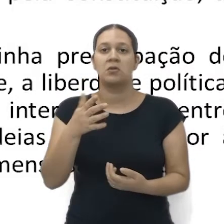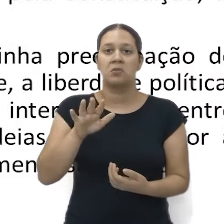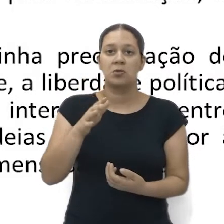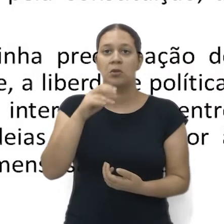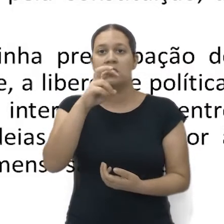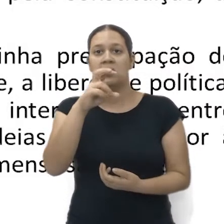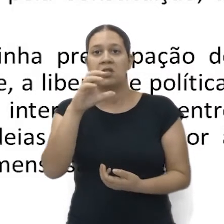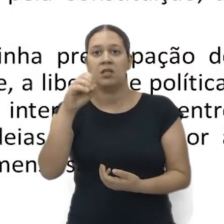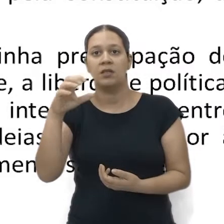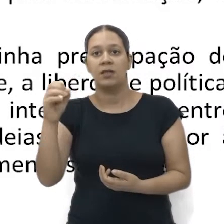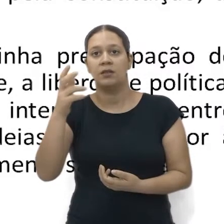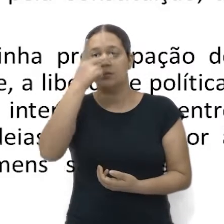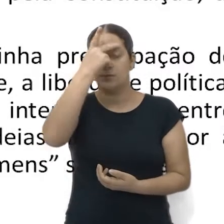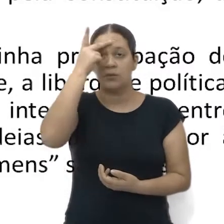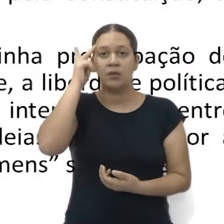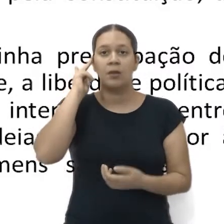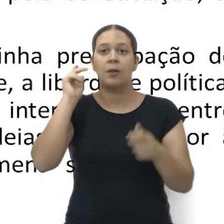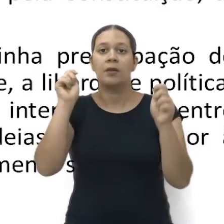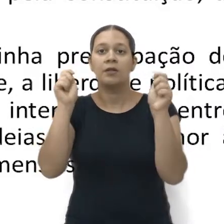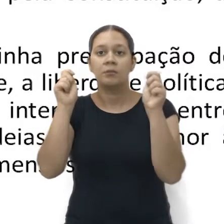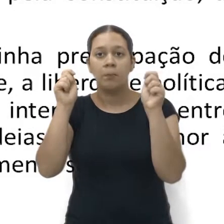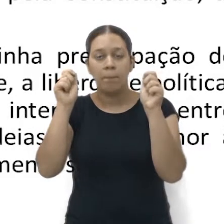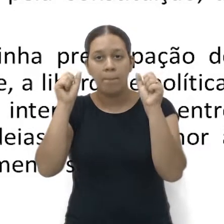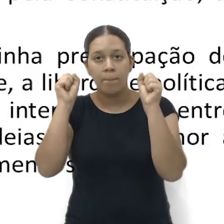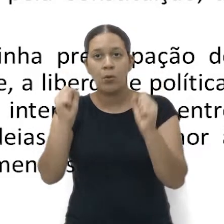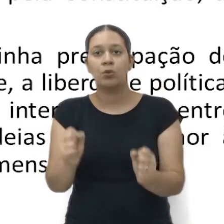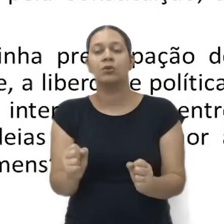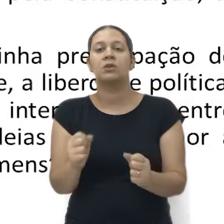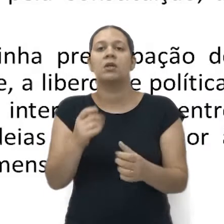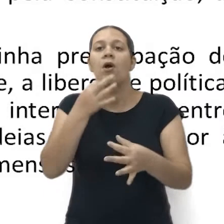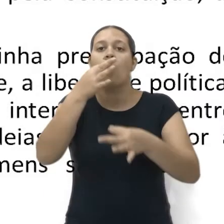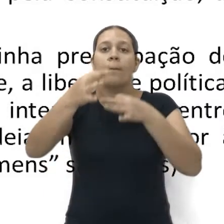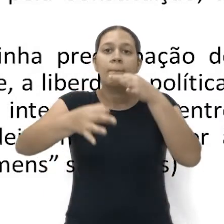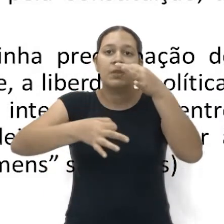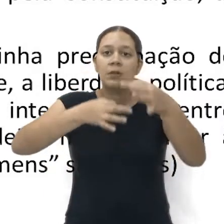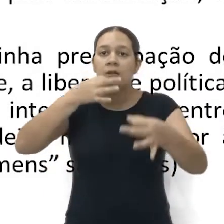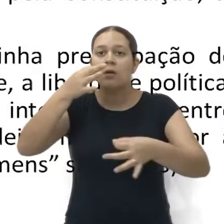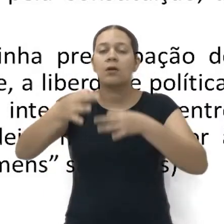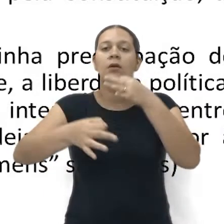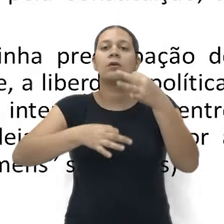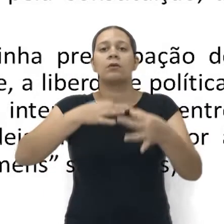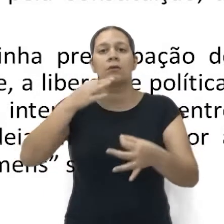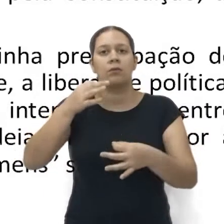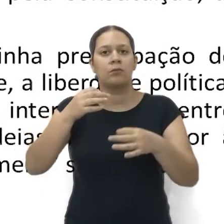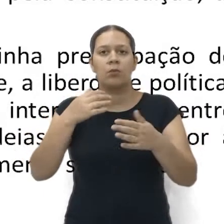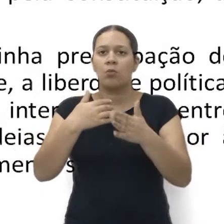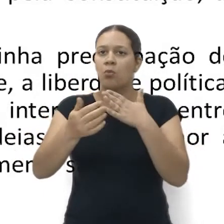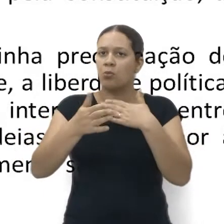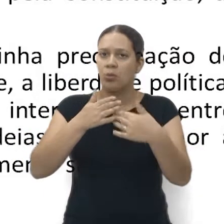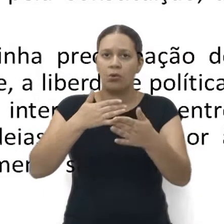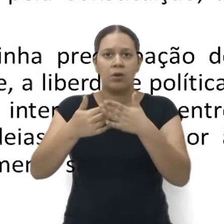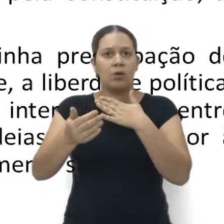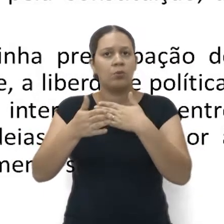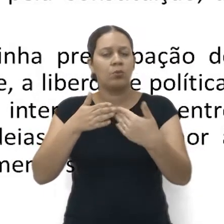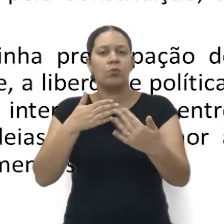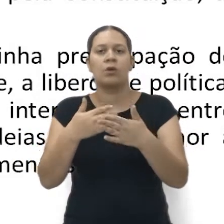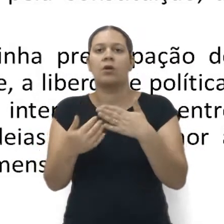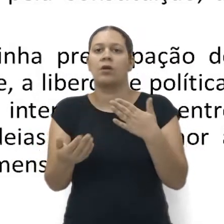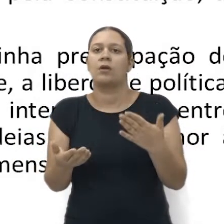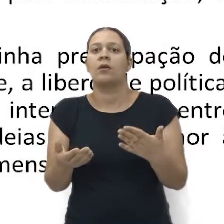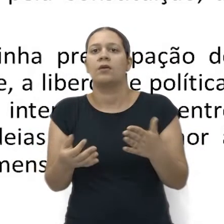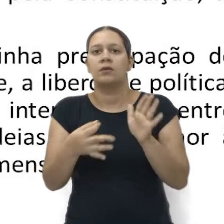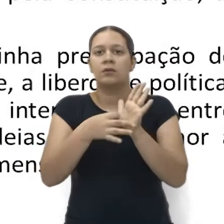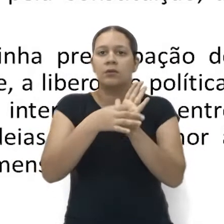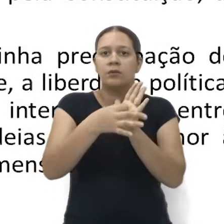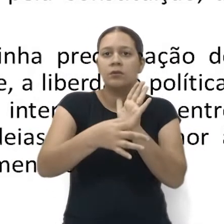500 pessoas e eles podiam dar suas opiniões. Qualquer um deles poderia colocar